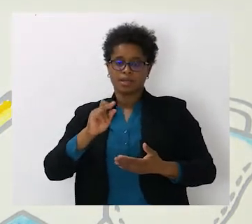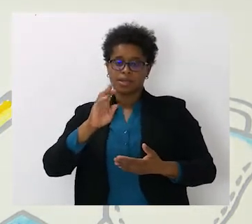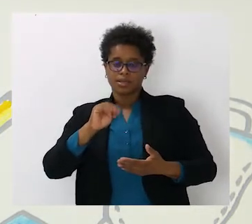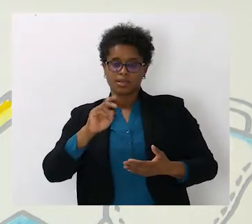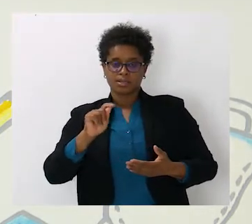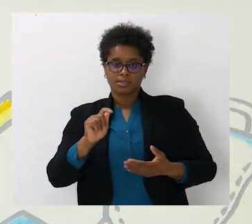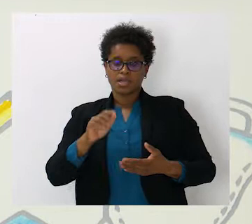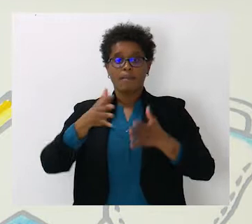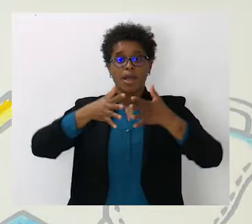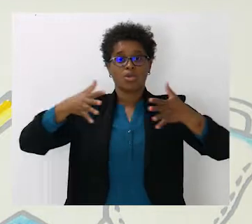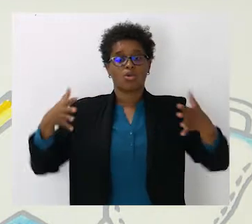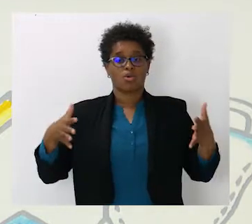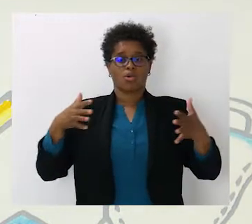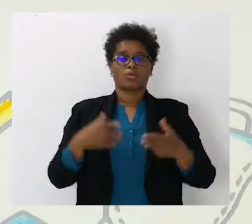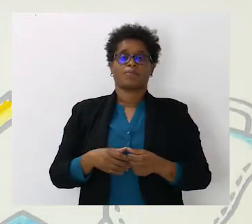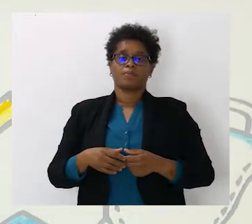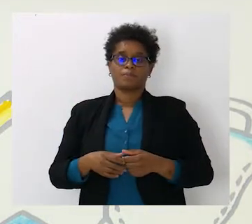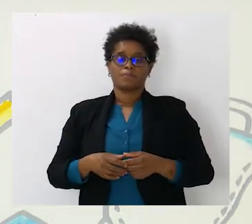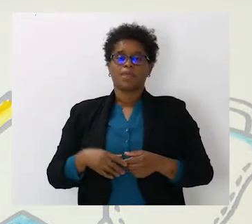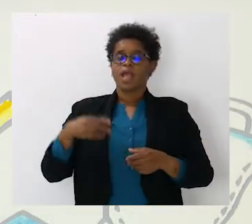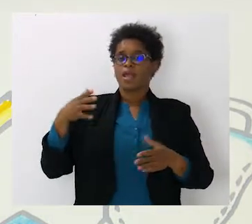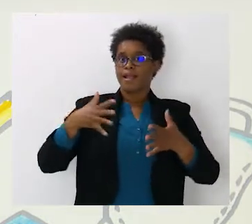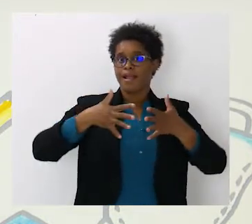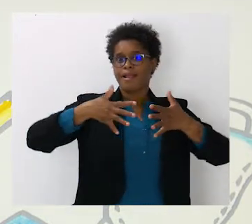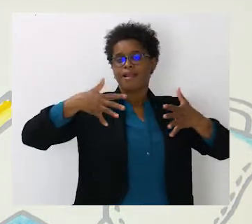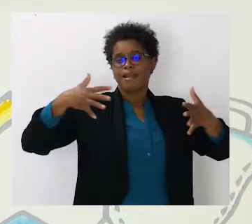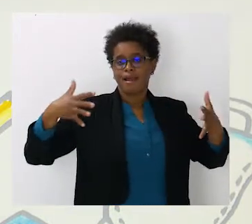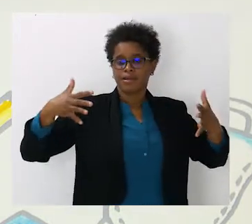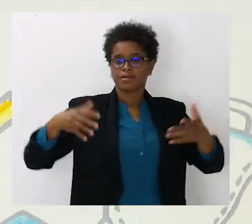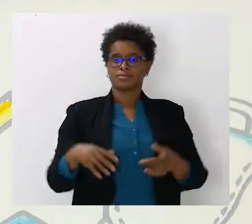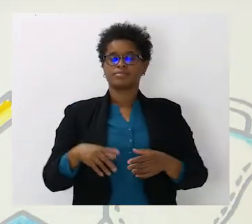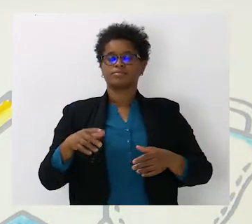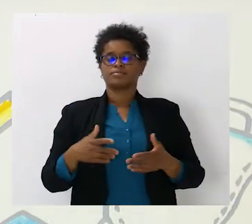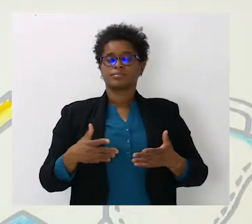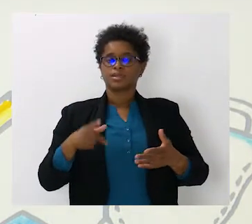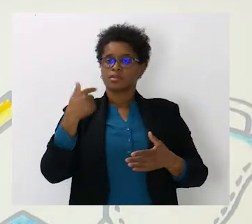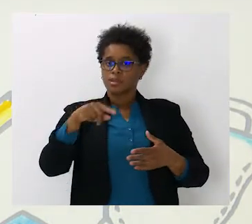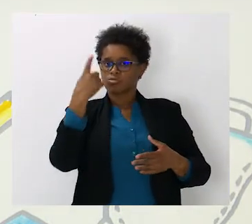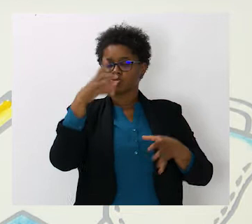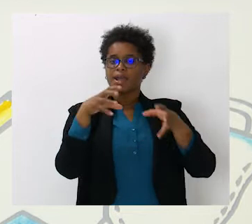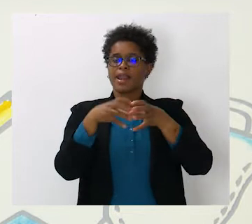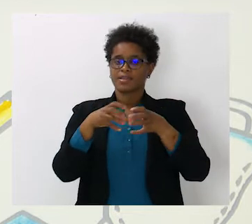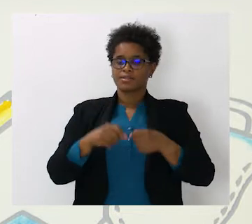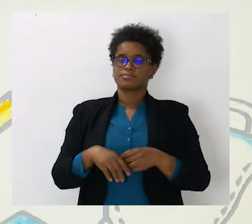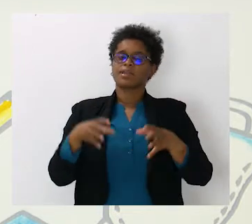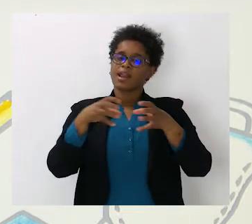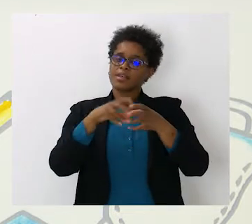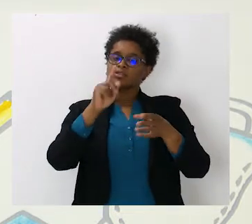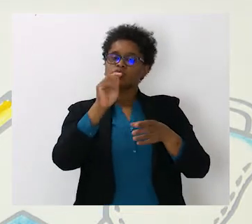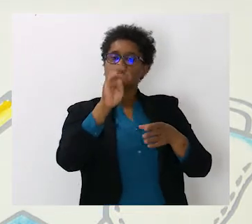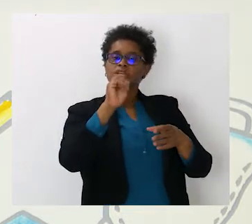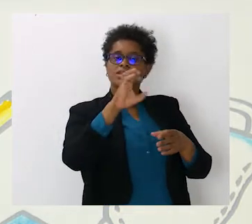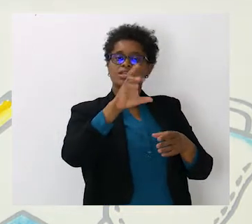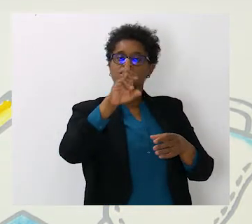a maior e em larga escala, temos uma classe